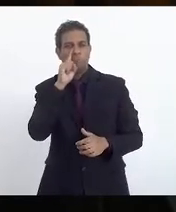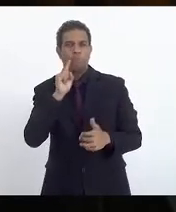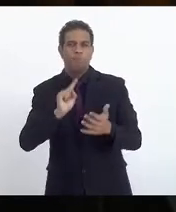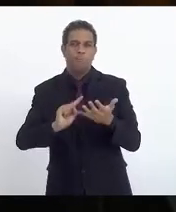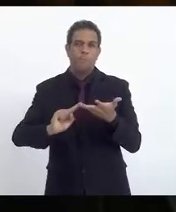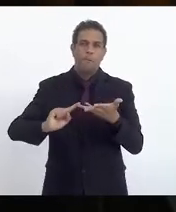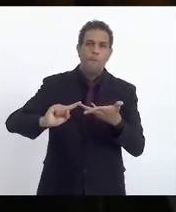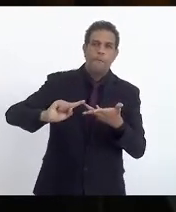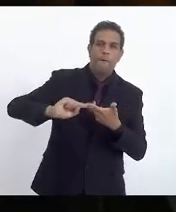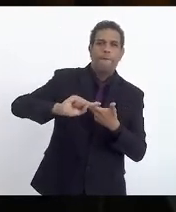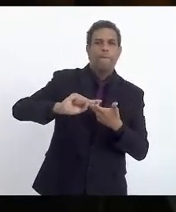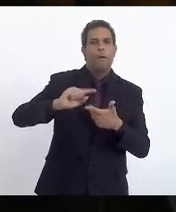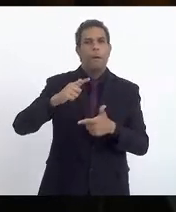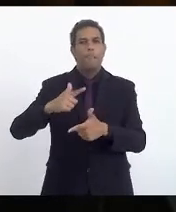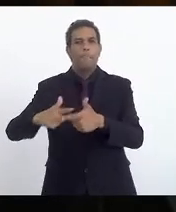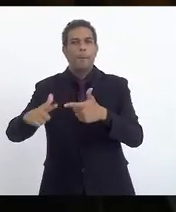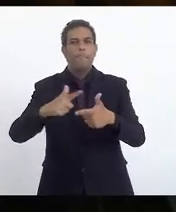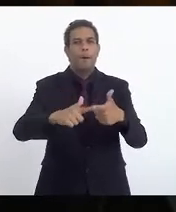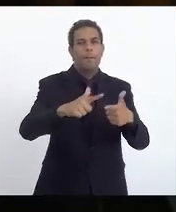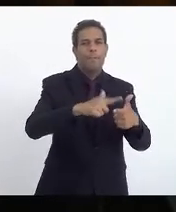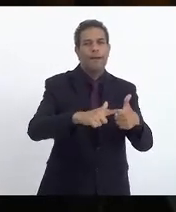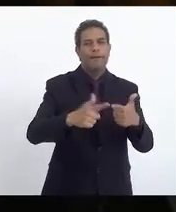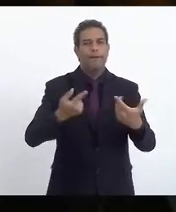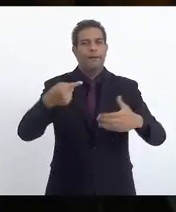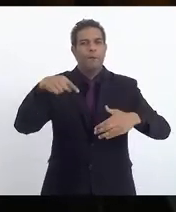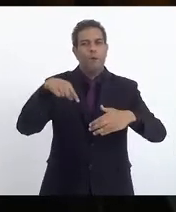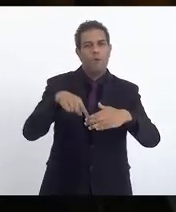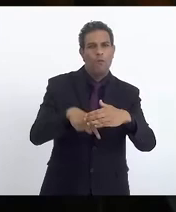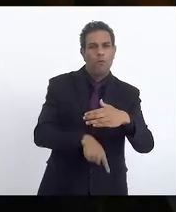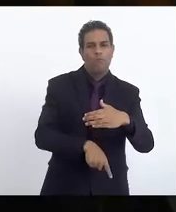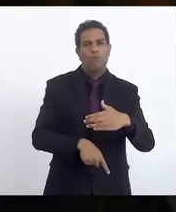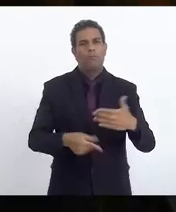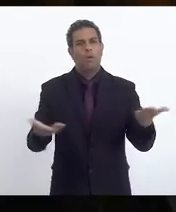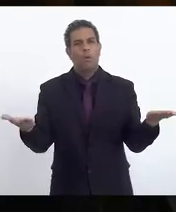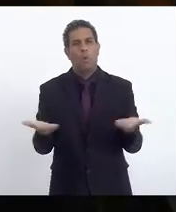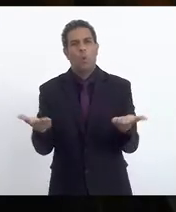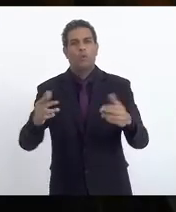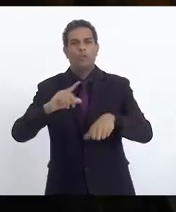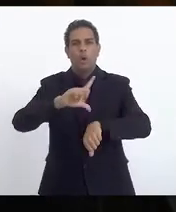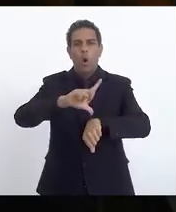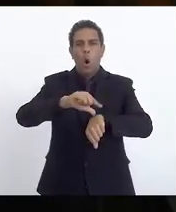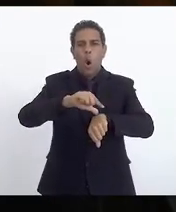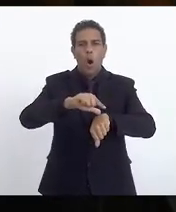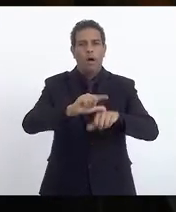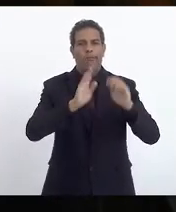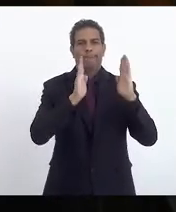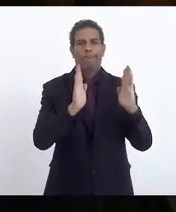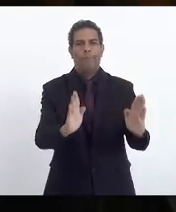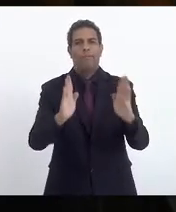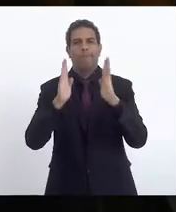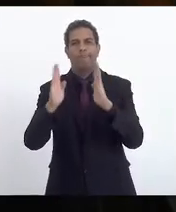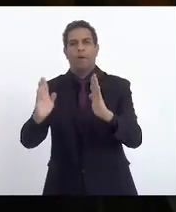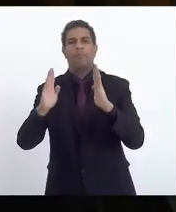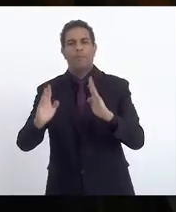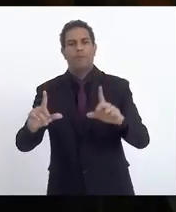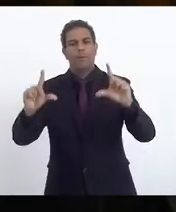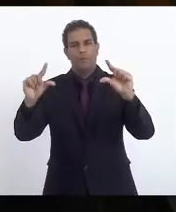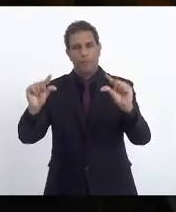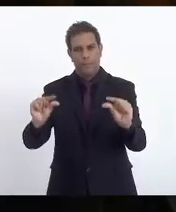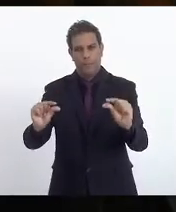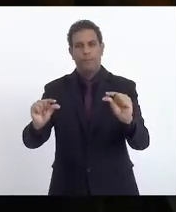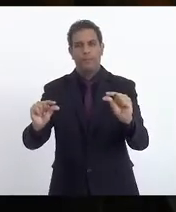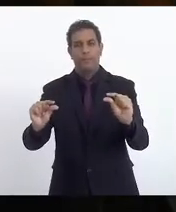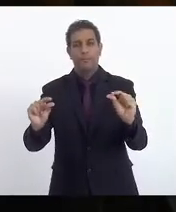menos agudas mas agora estamos uma crise muito profunda né os horários foram drasticamente reduzidos